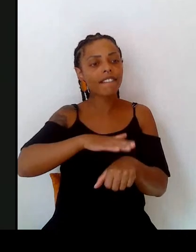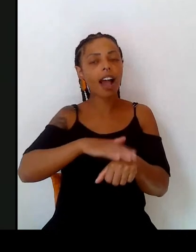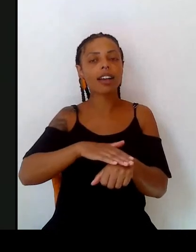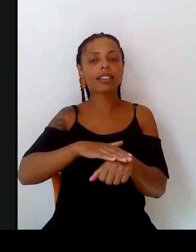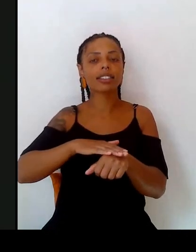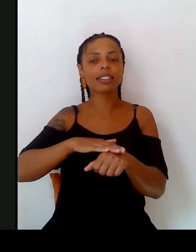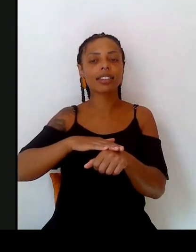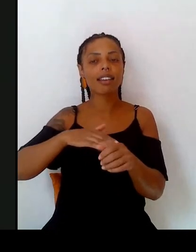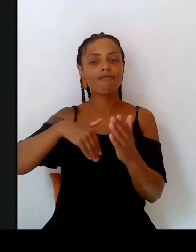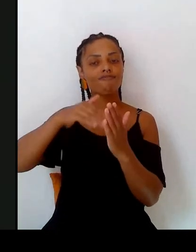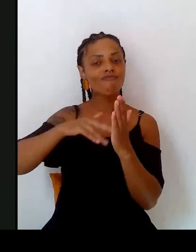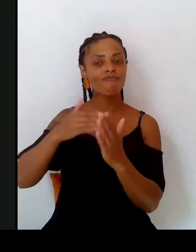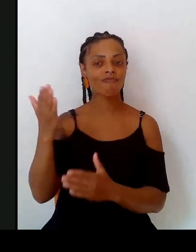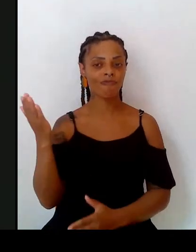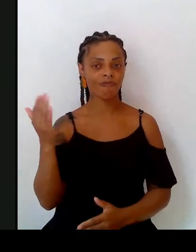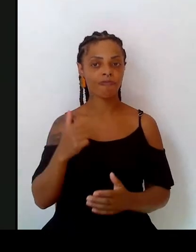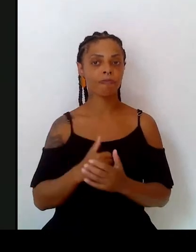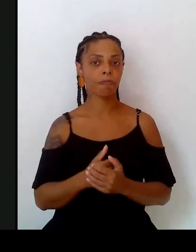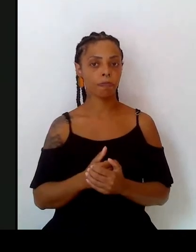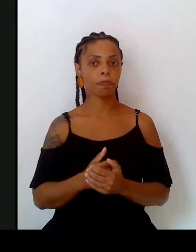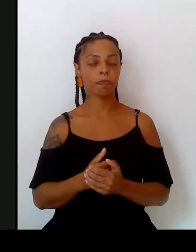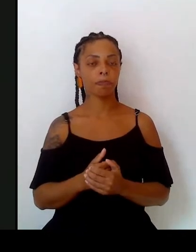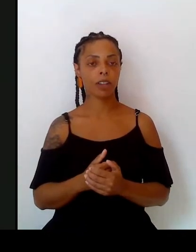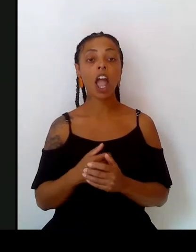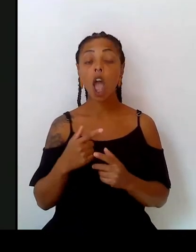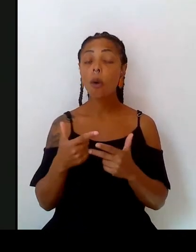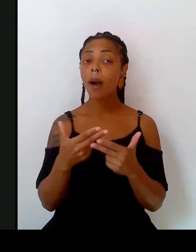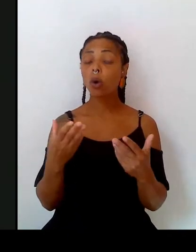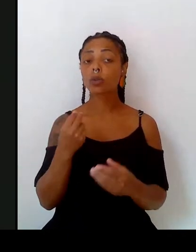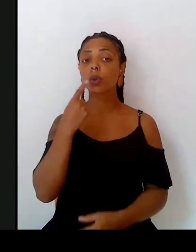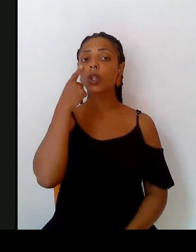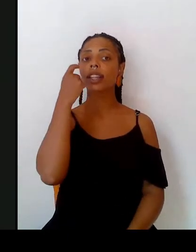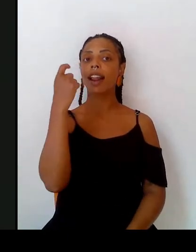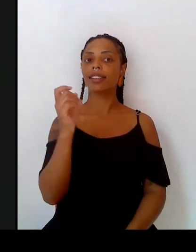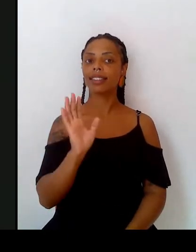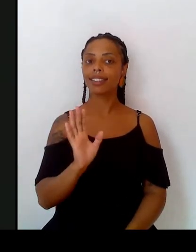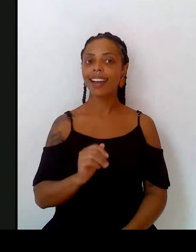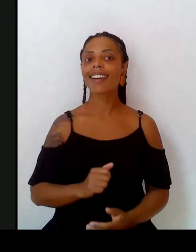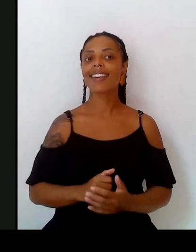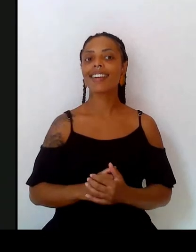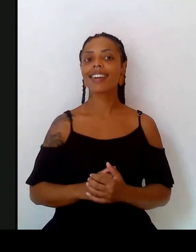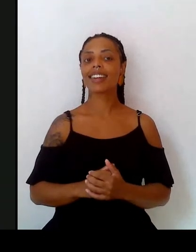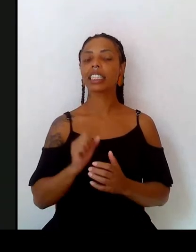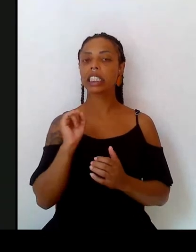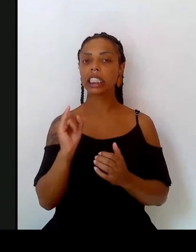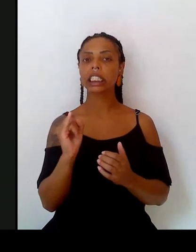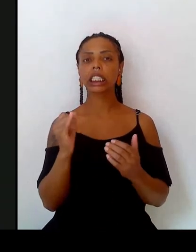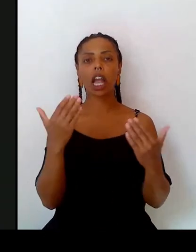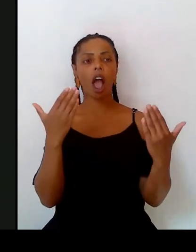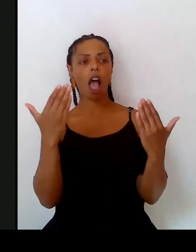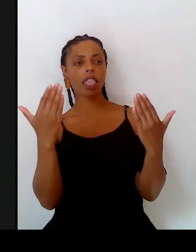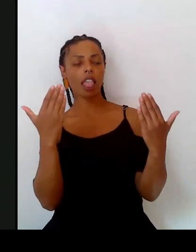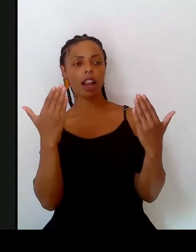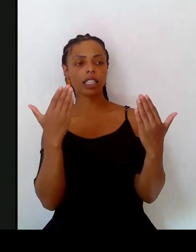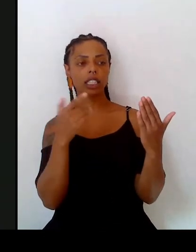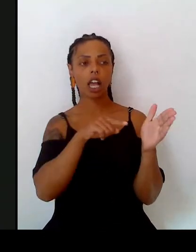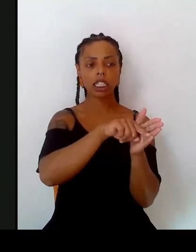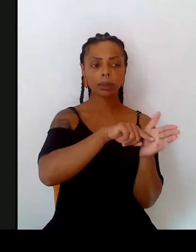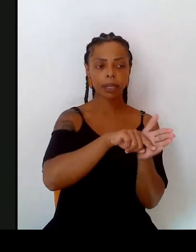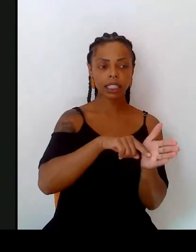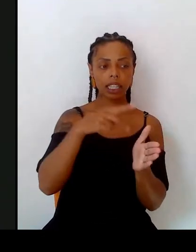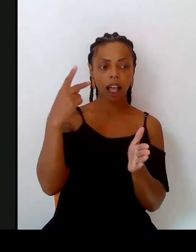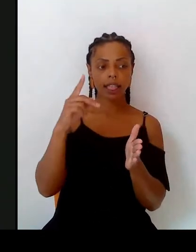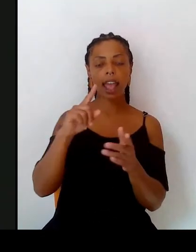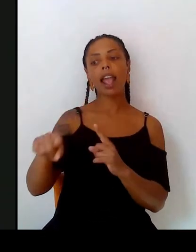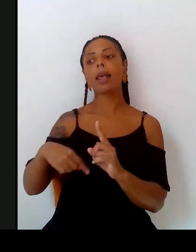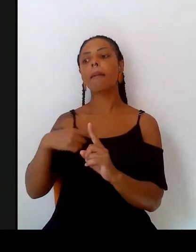e eu acho que se torna algo muito interessante analisar esses estudos em relação com